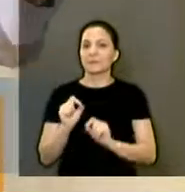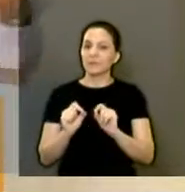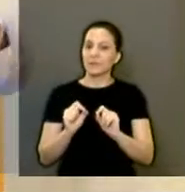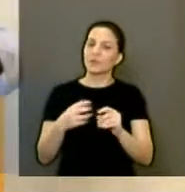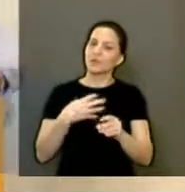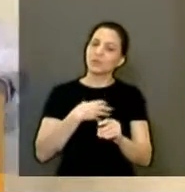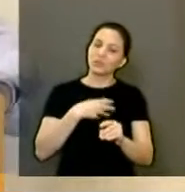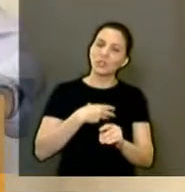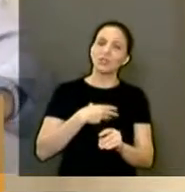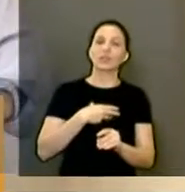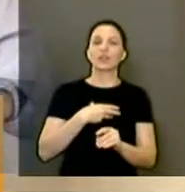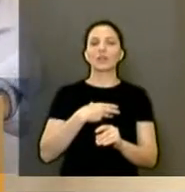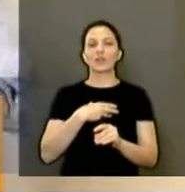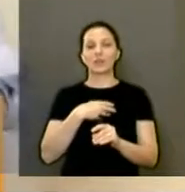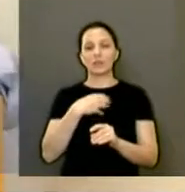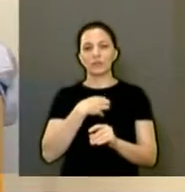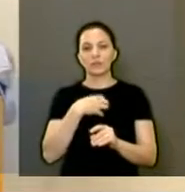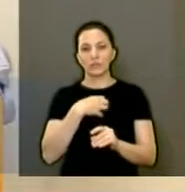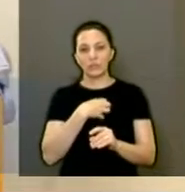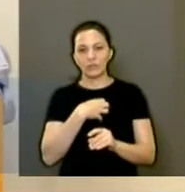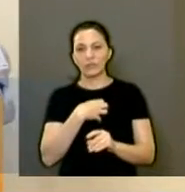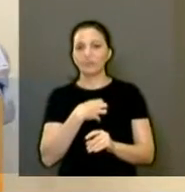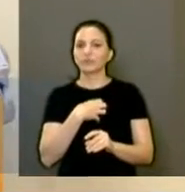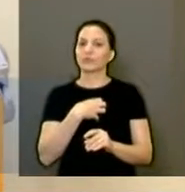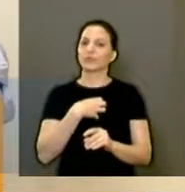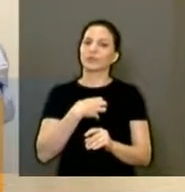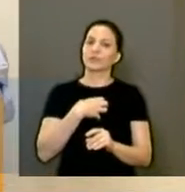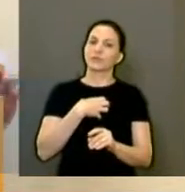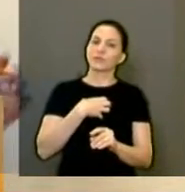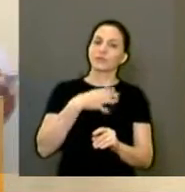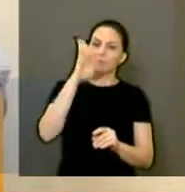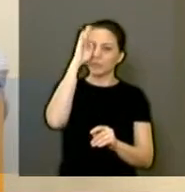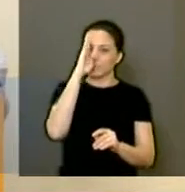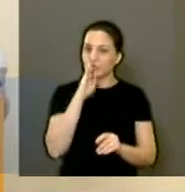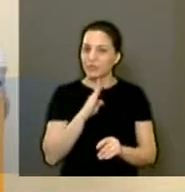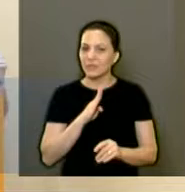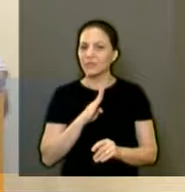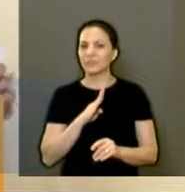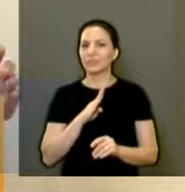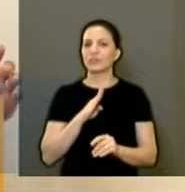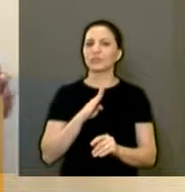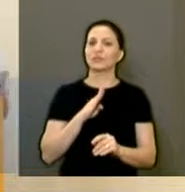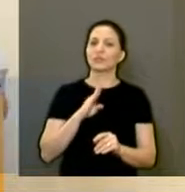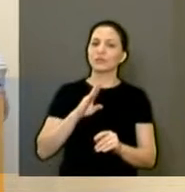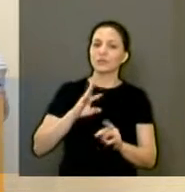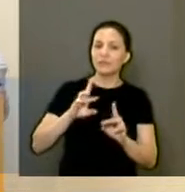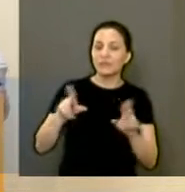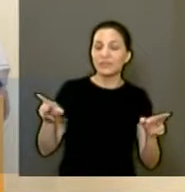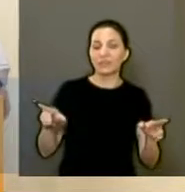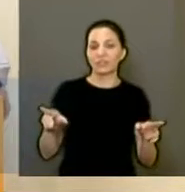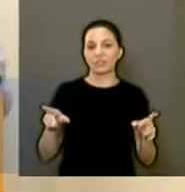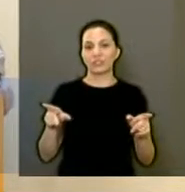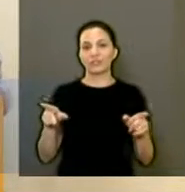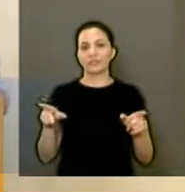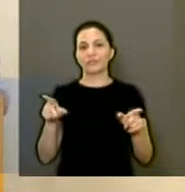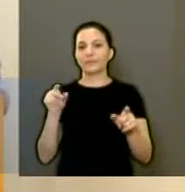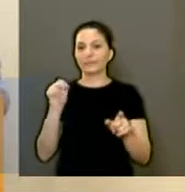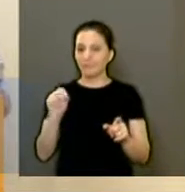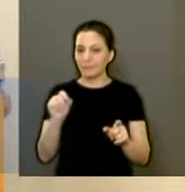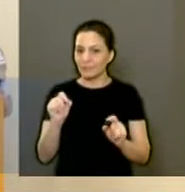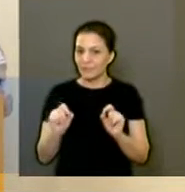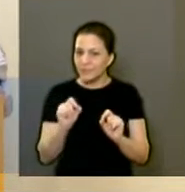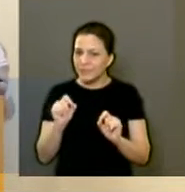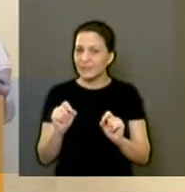se encontra o brasil como alguns vereadores citar aqui não é de todo bem então quando você está com uma situação